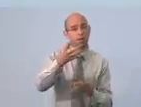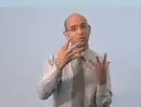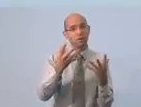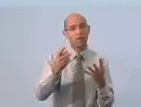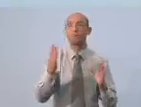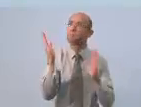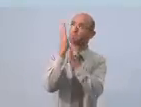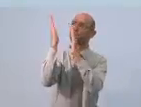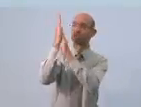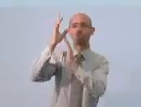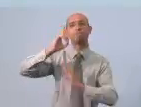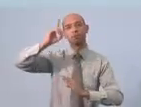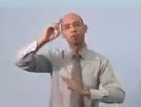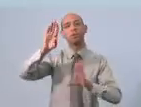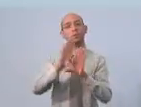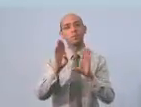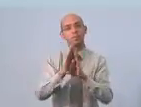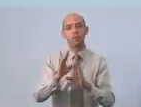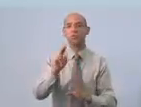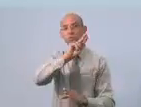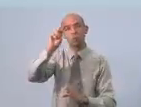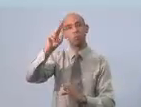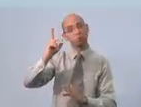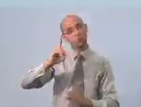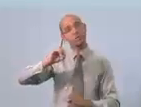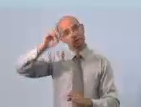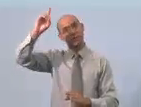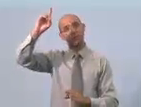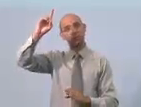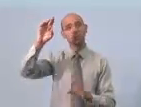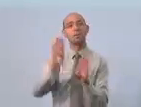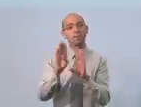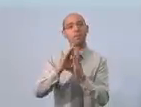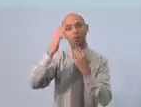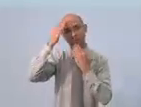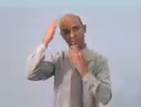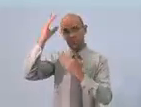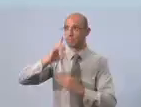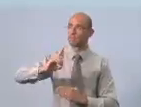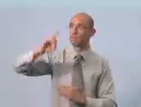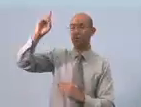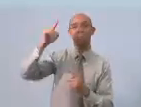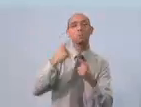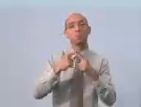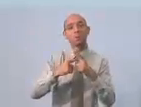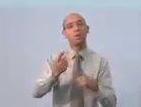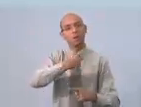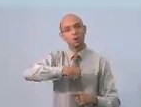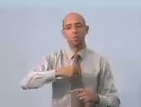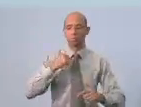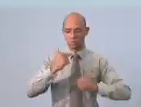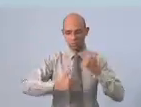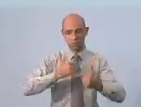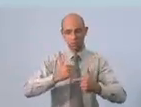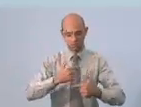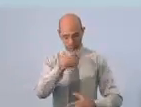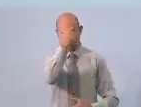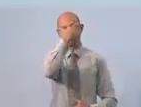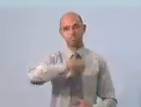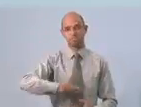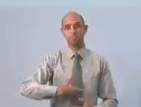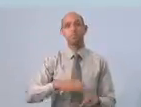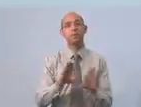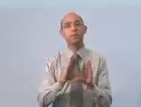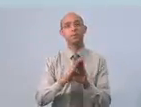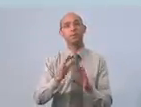a Deus, engrandecer o nome de Deus e agradecer a Deus pelo que eu fui, pelo que eu sou e pelo